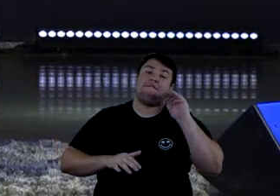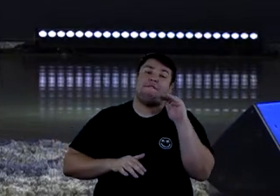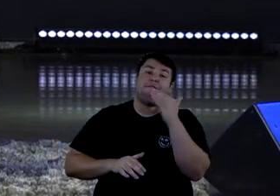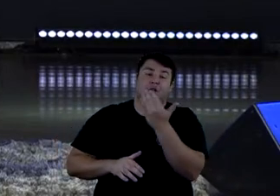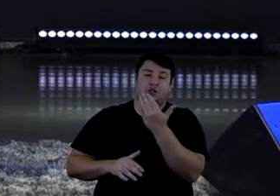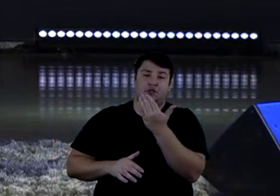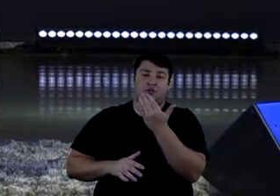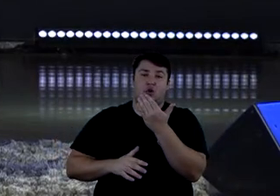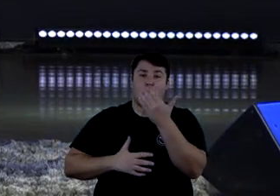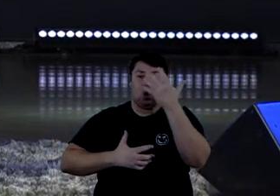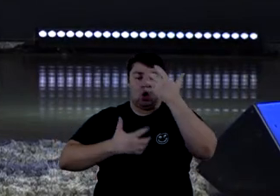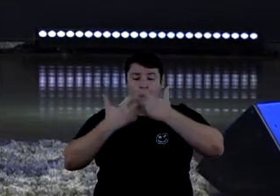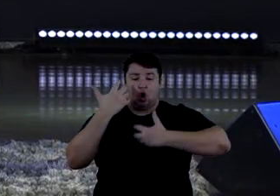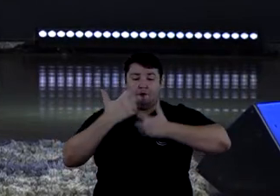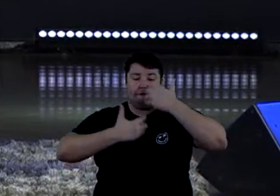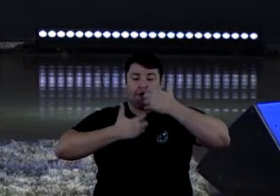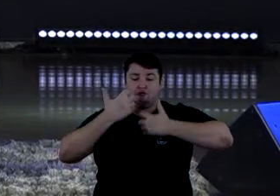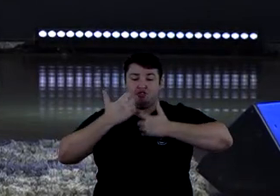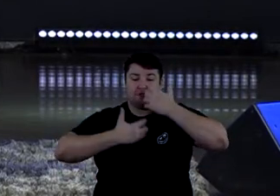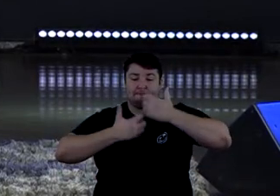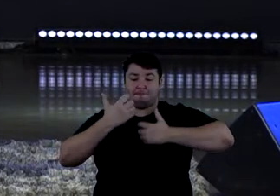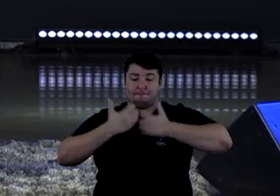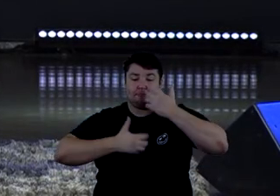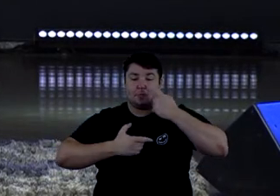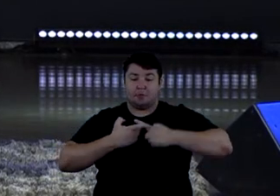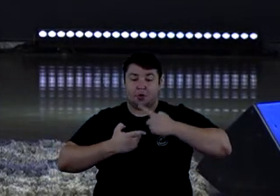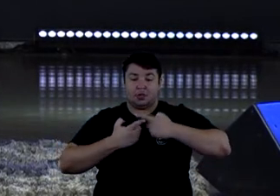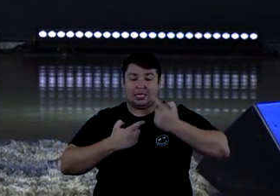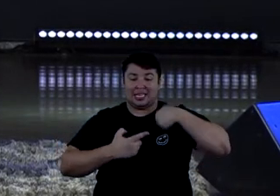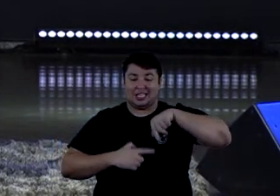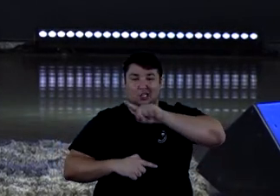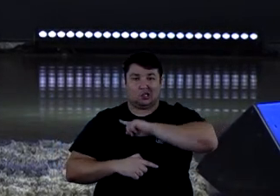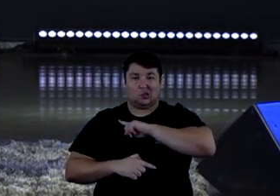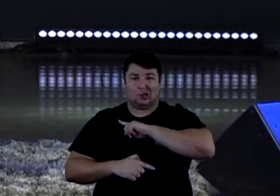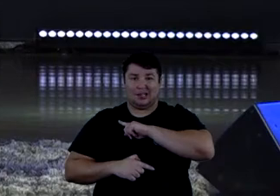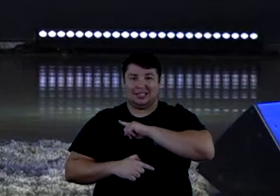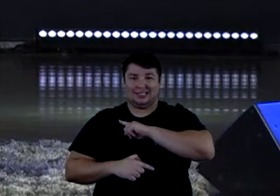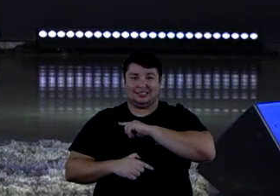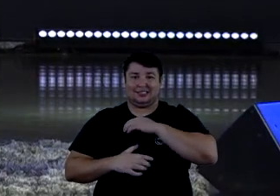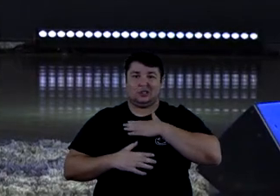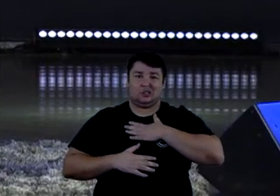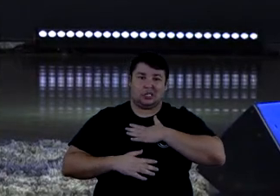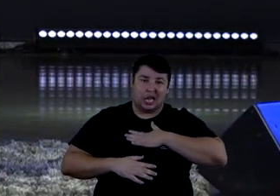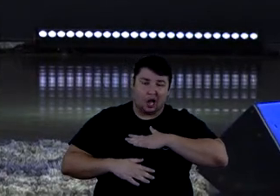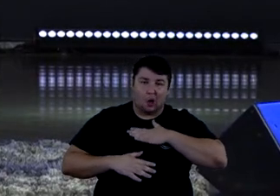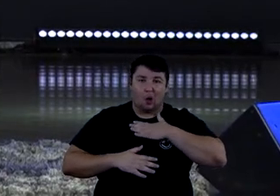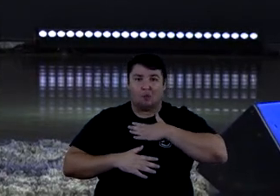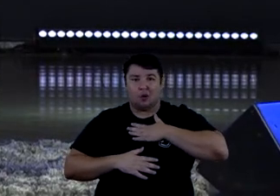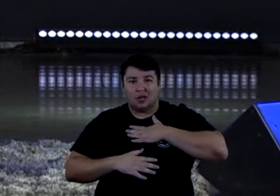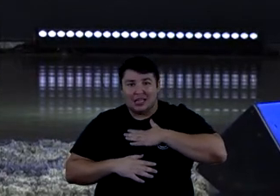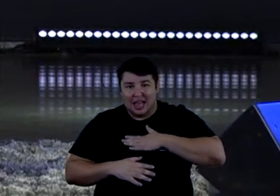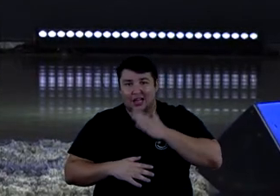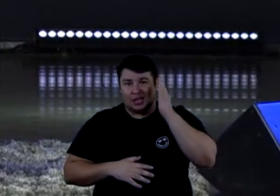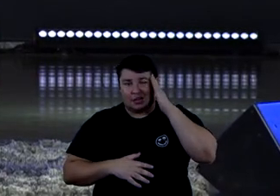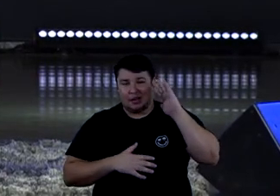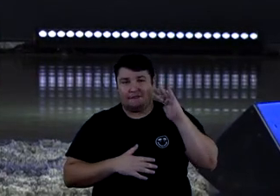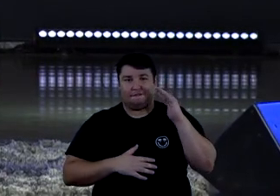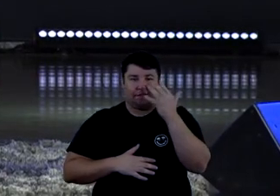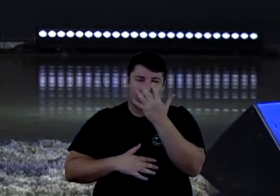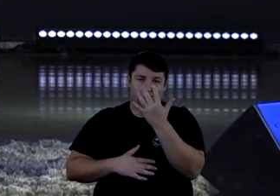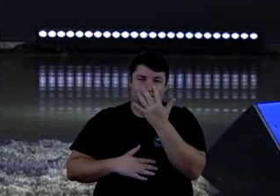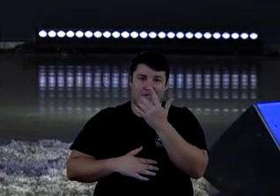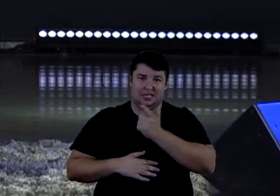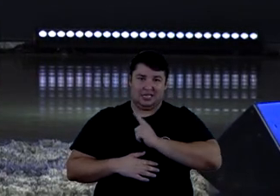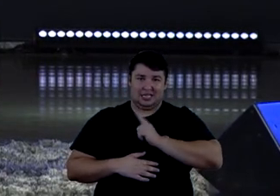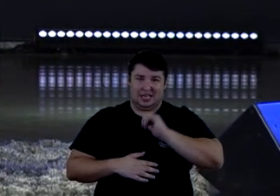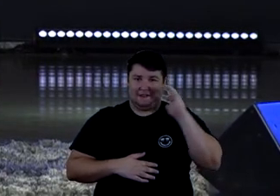falsificações nos confundem, porque nós podemos nos acomodar na falsificação e podemos ter